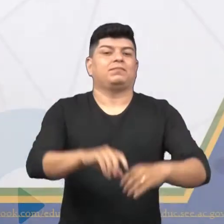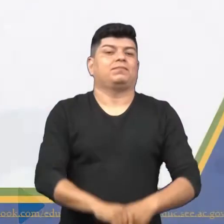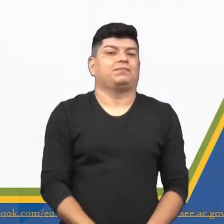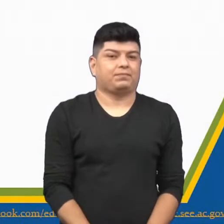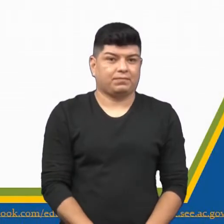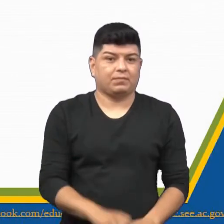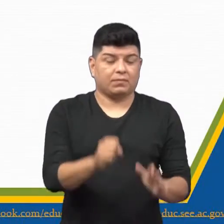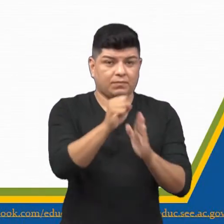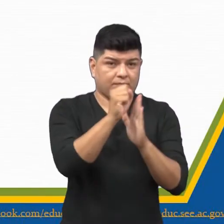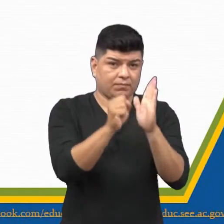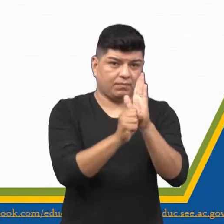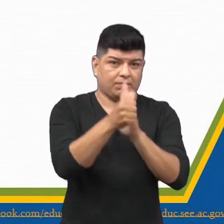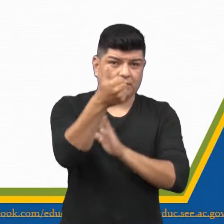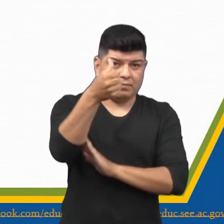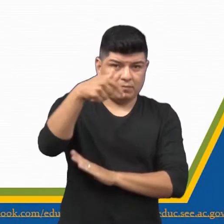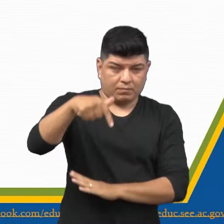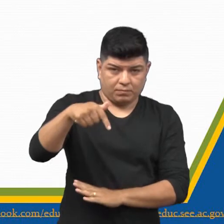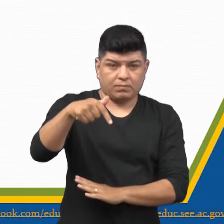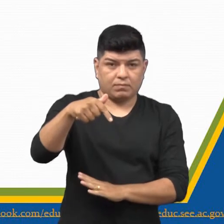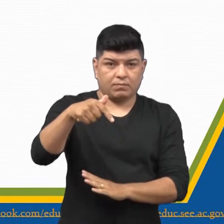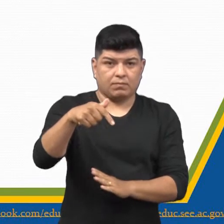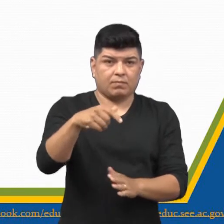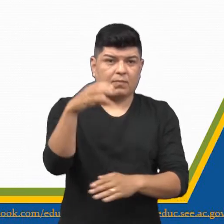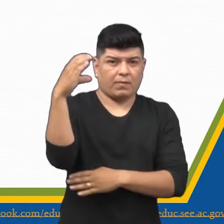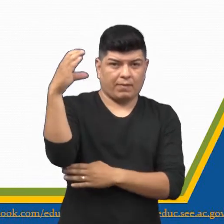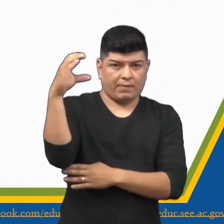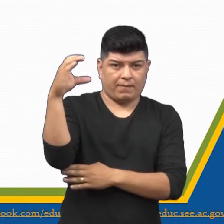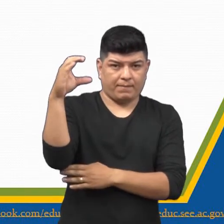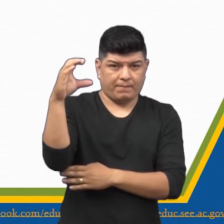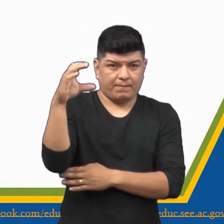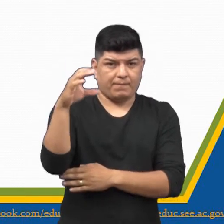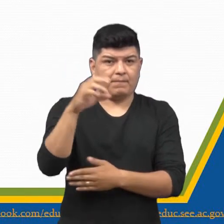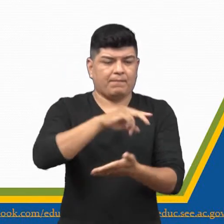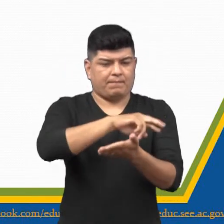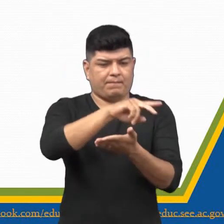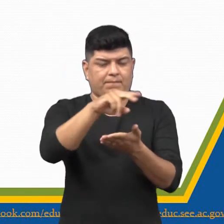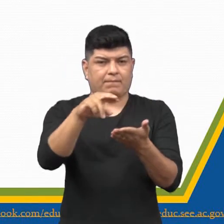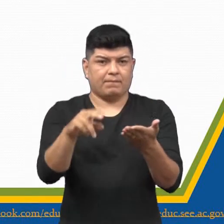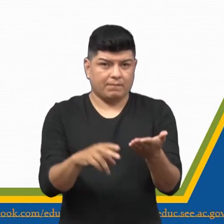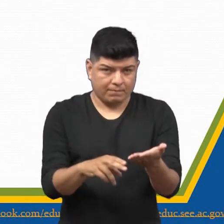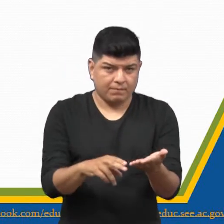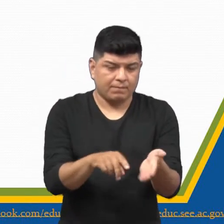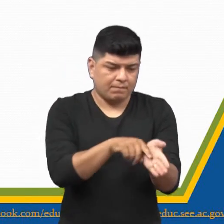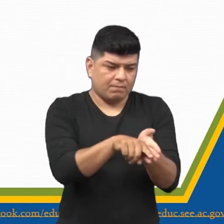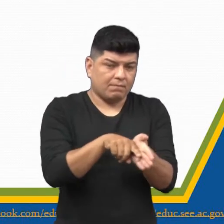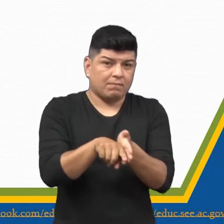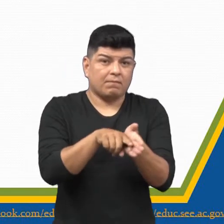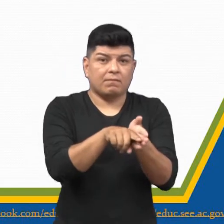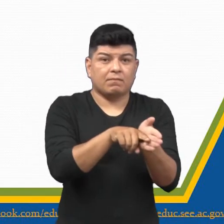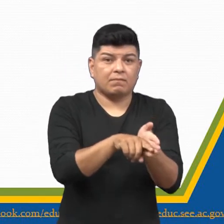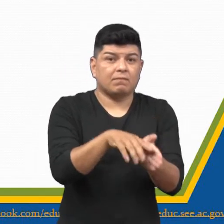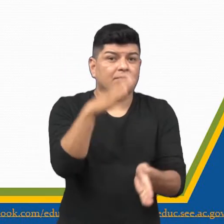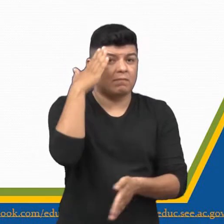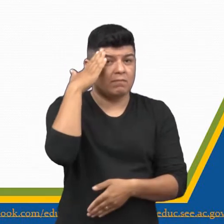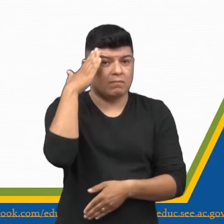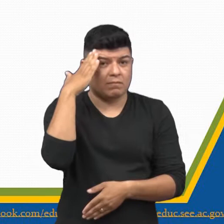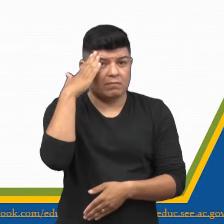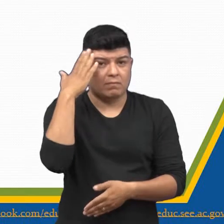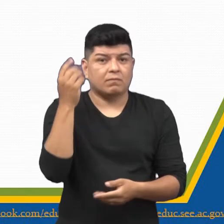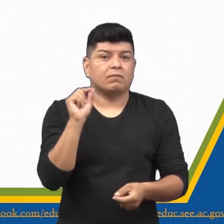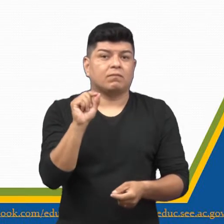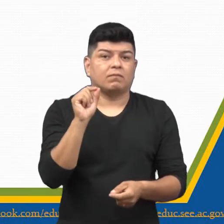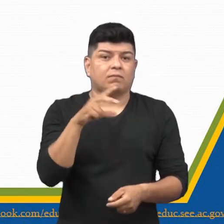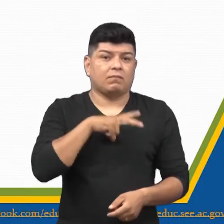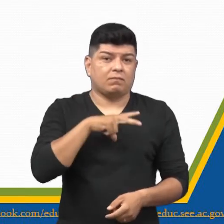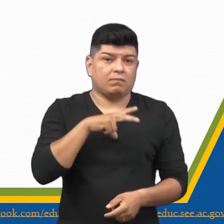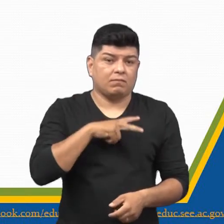No século XVII, vários cientistas realizaram experiências com o intuito de descobrir as